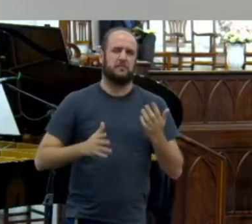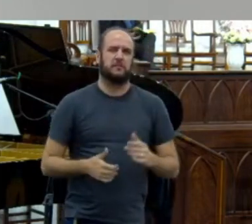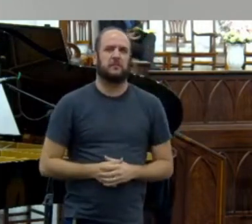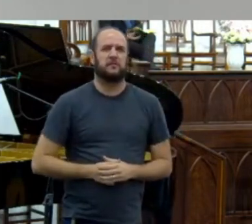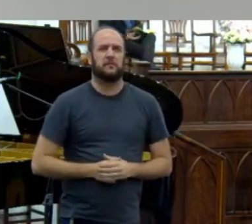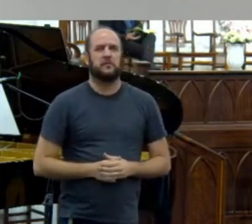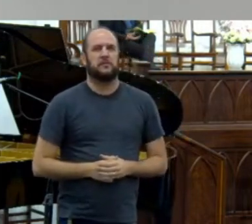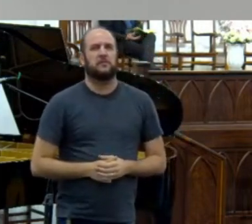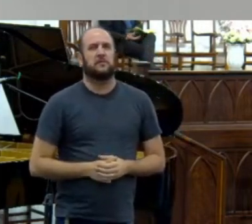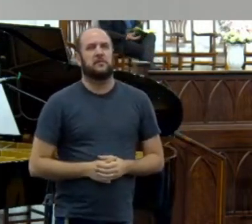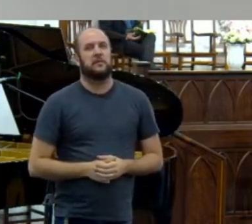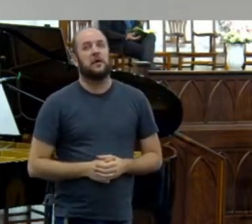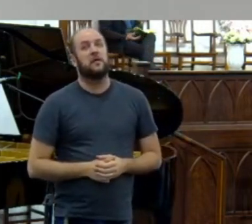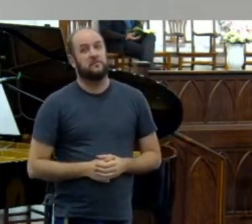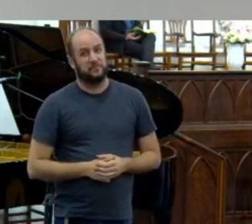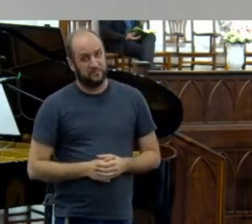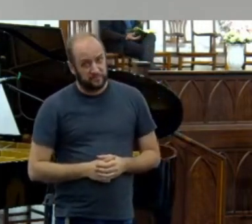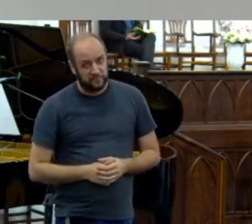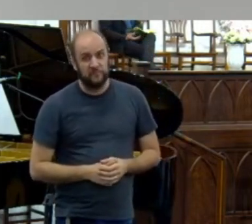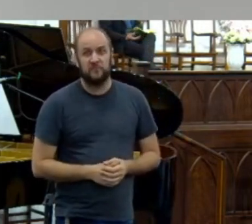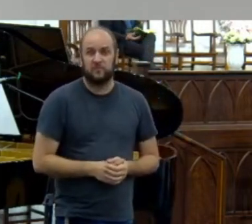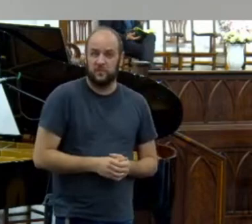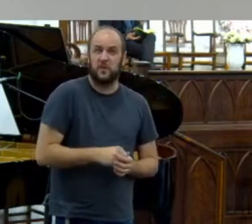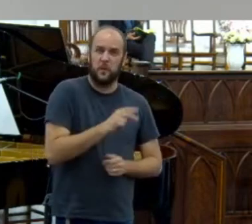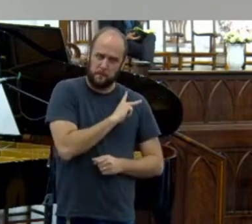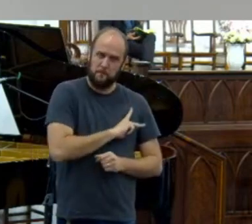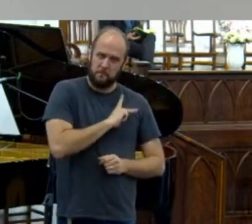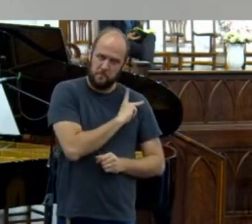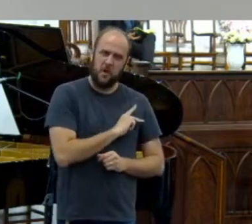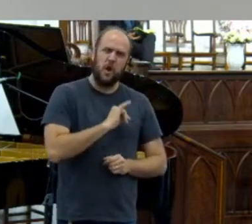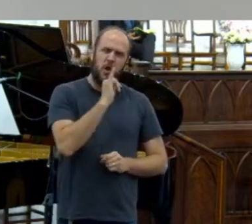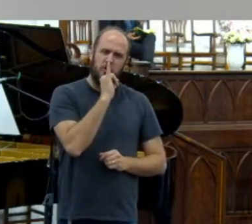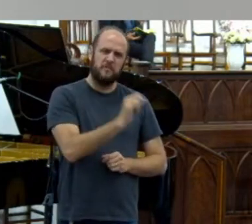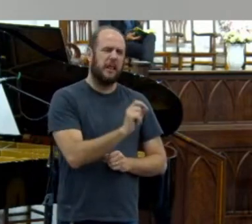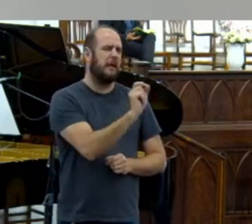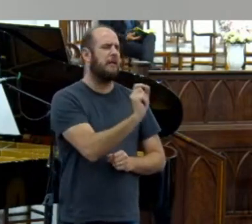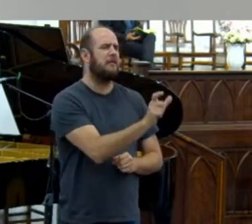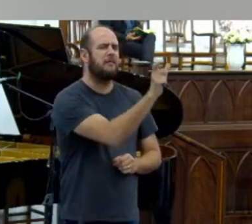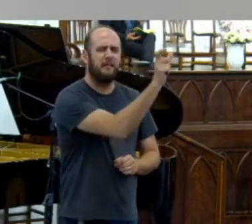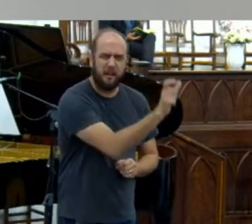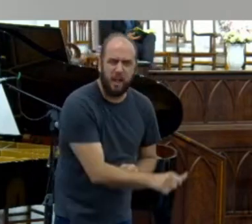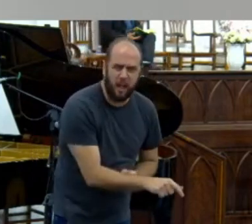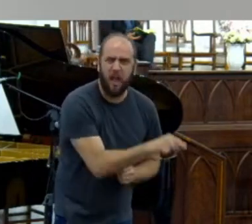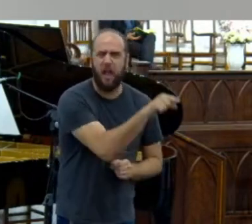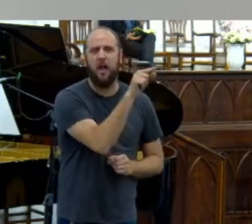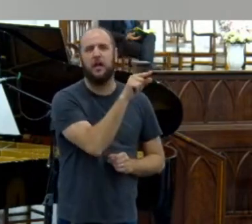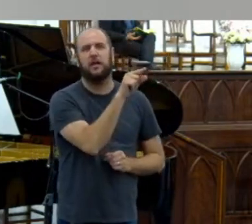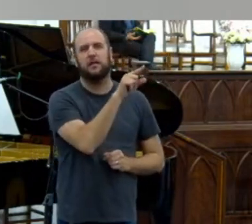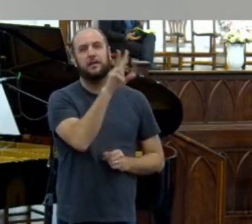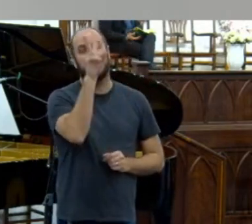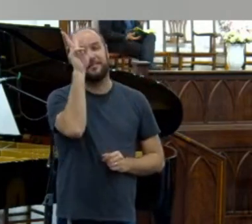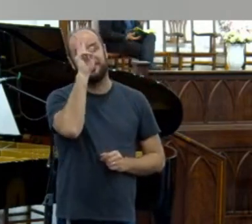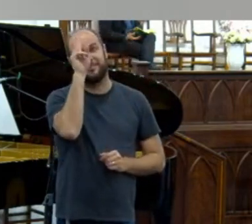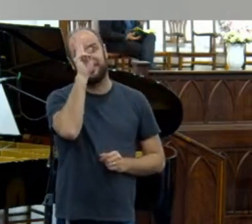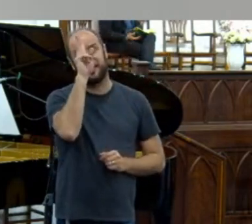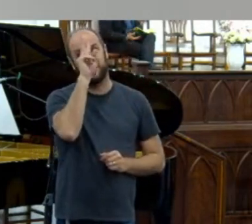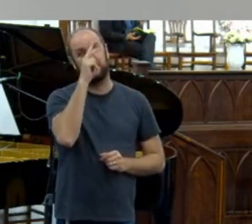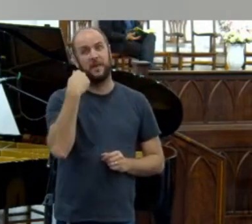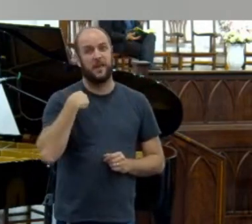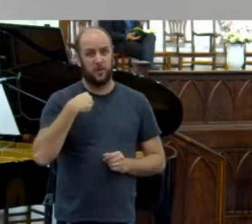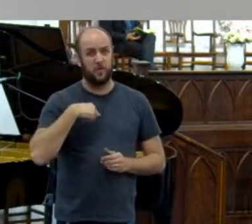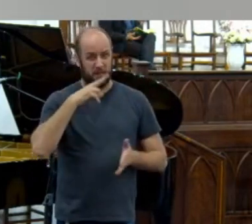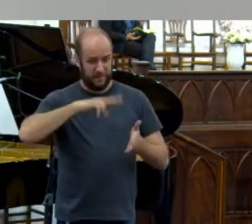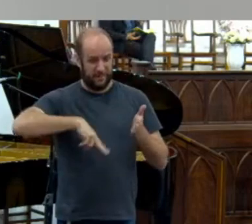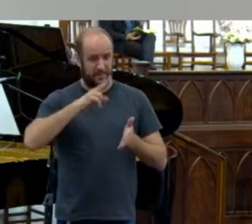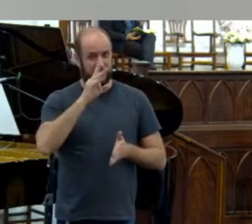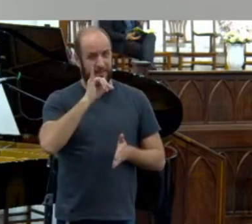A inquirição que Paulo faz: quem és tu, homem, lembra o texto que eu acabei de ler